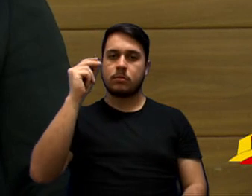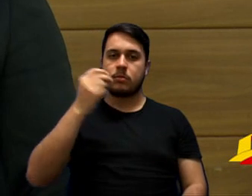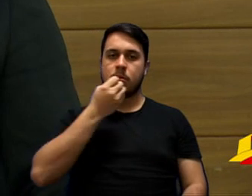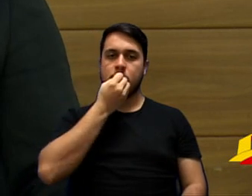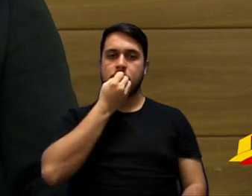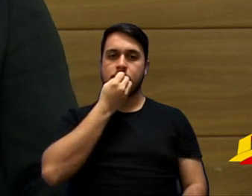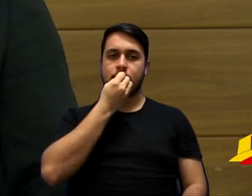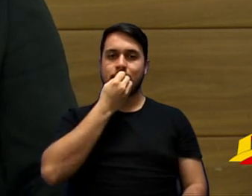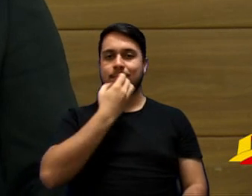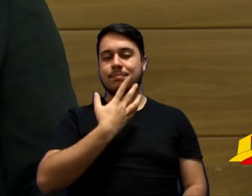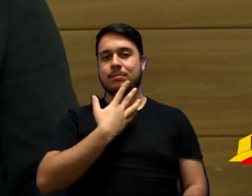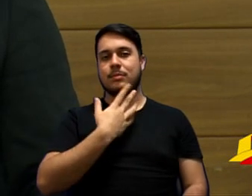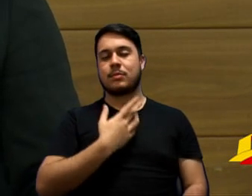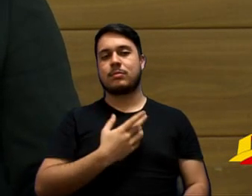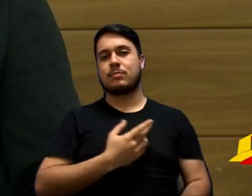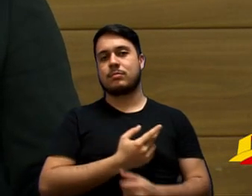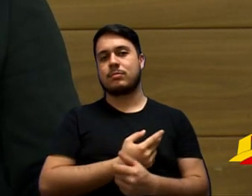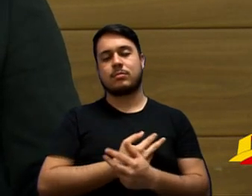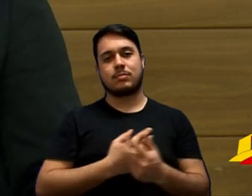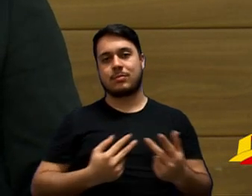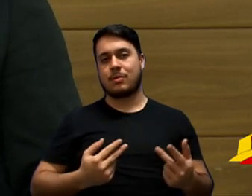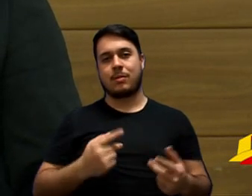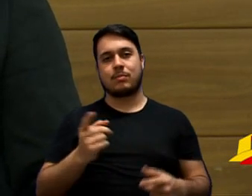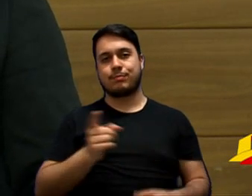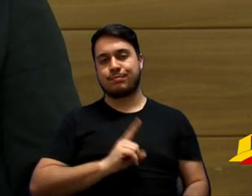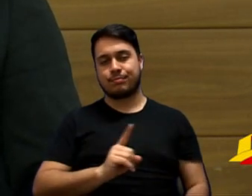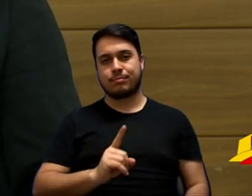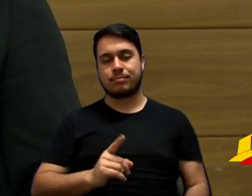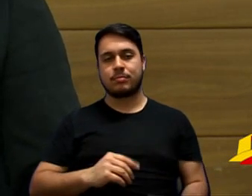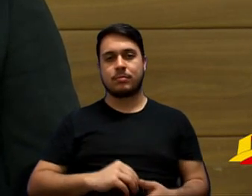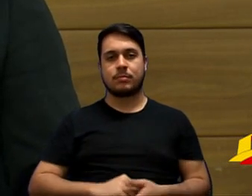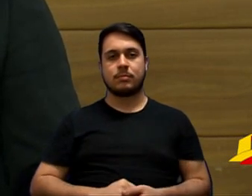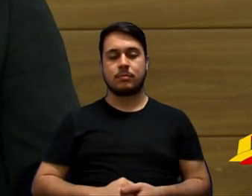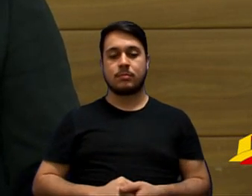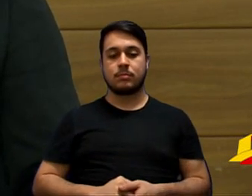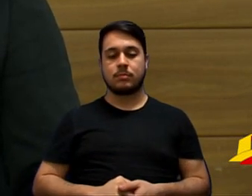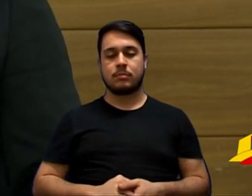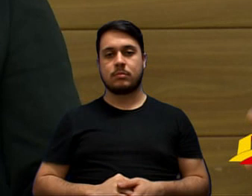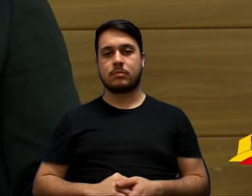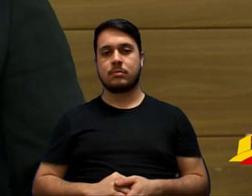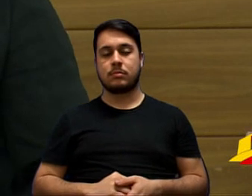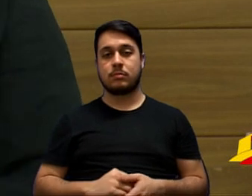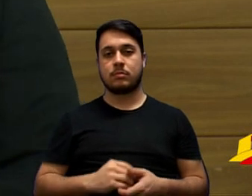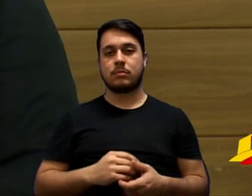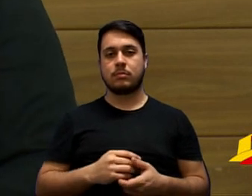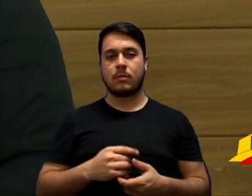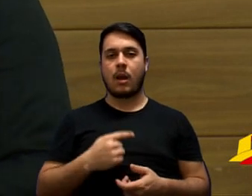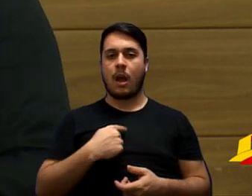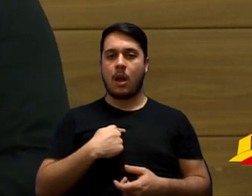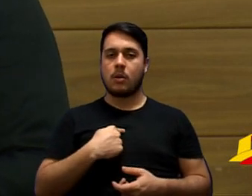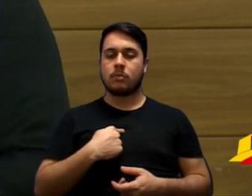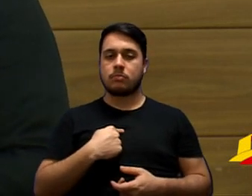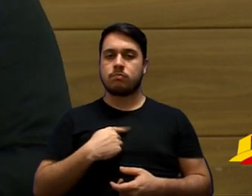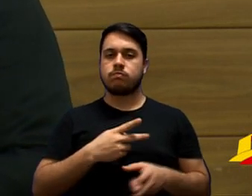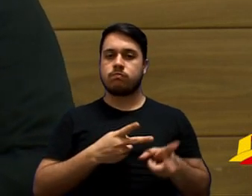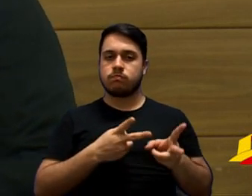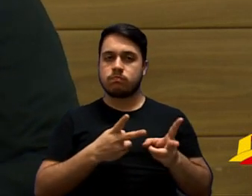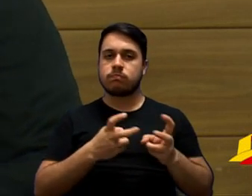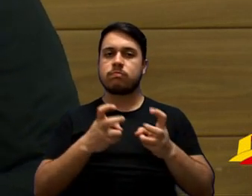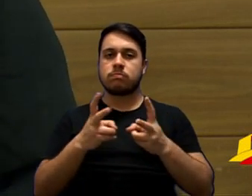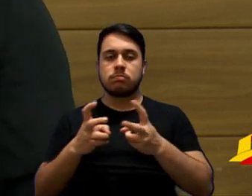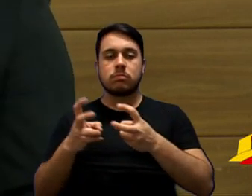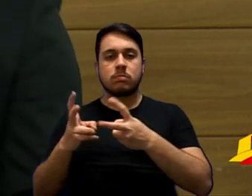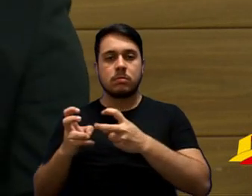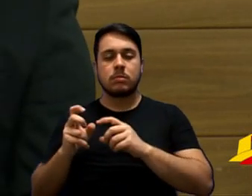negócio então talvez eu acho que o encaminhamento que a gente talvez venha a seguir eu tenho sentido que talvez seja mesmo essa